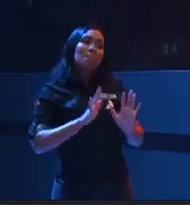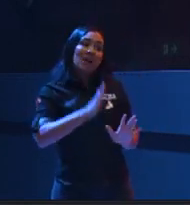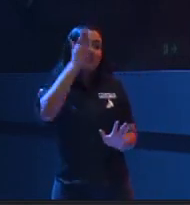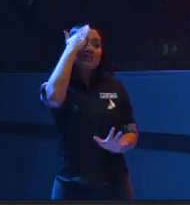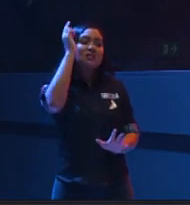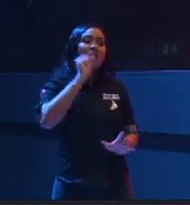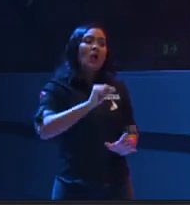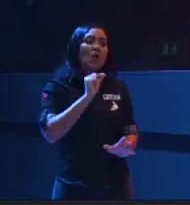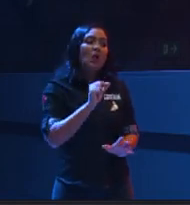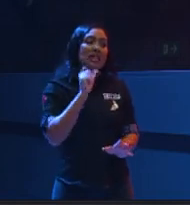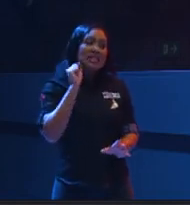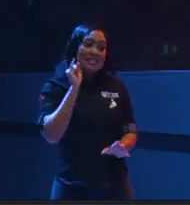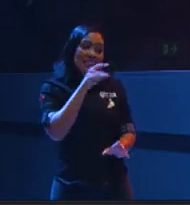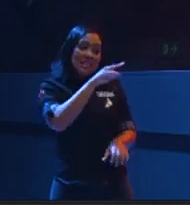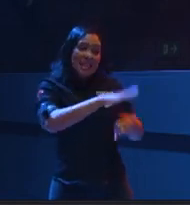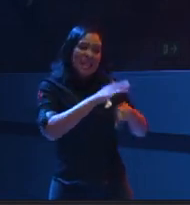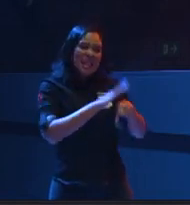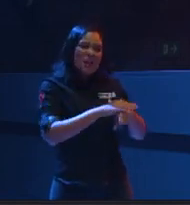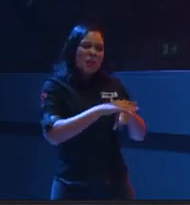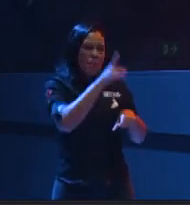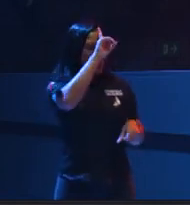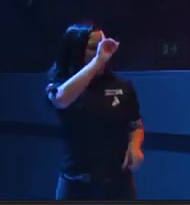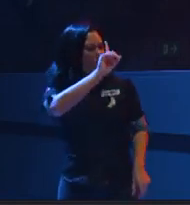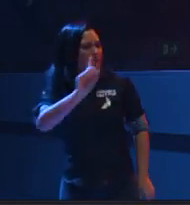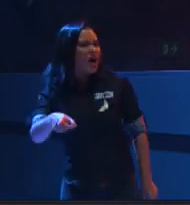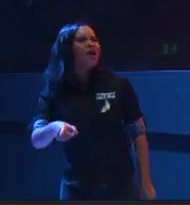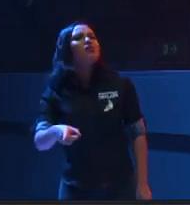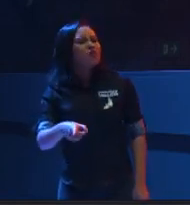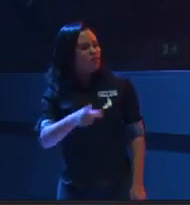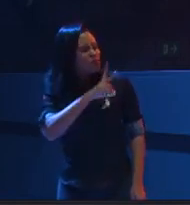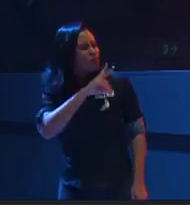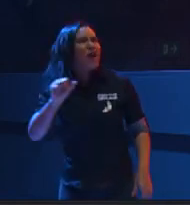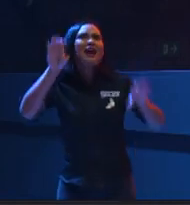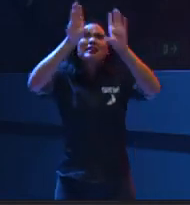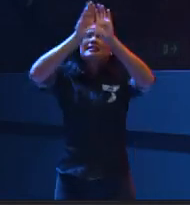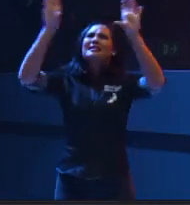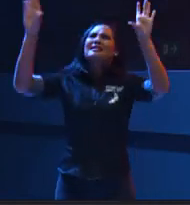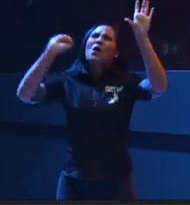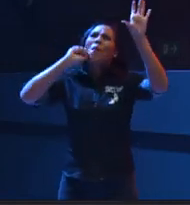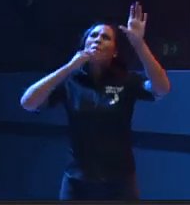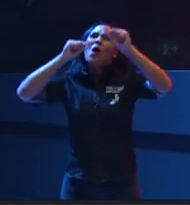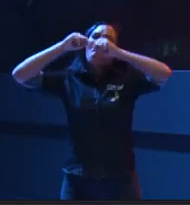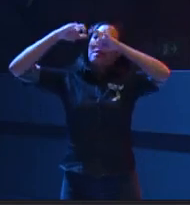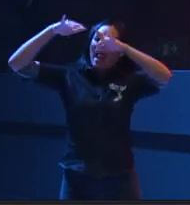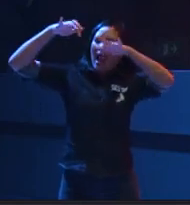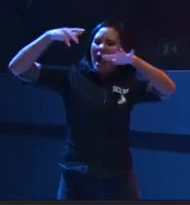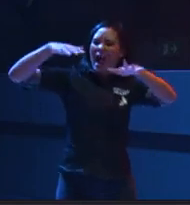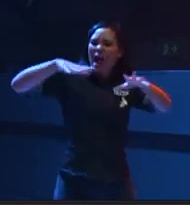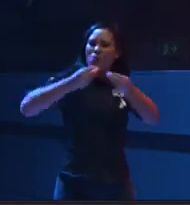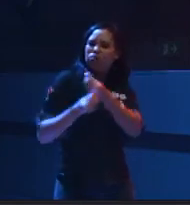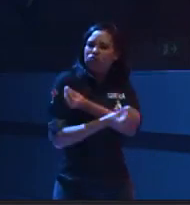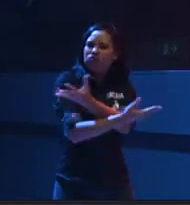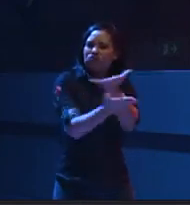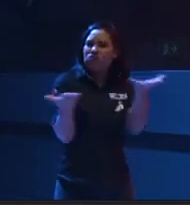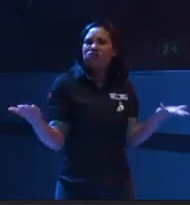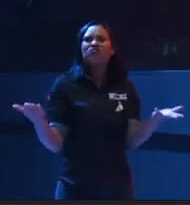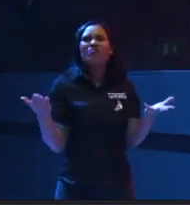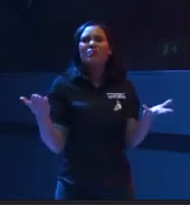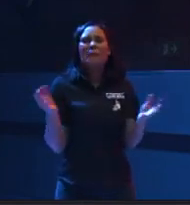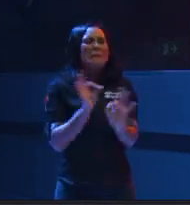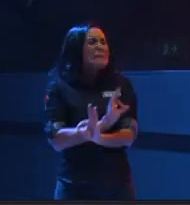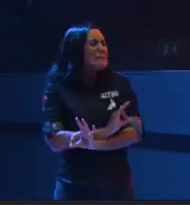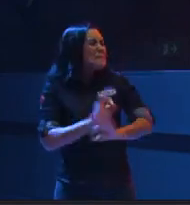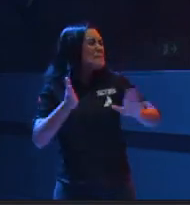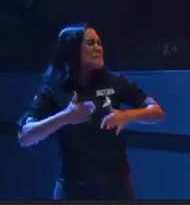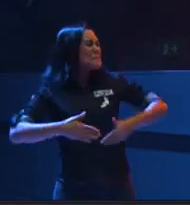pão do céu vai vir cortonista do céu e nós vamos ter o melhor sanduíche pão com carne da história